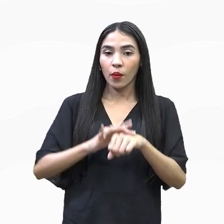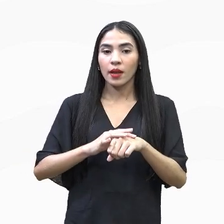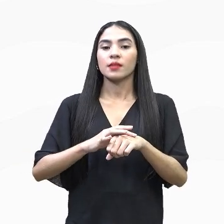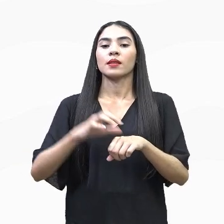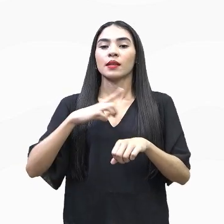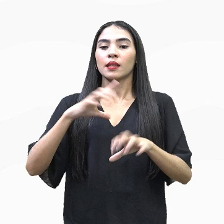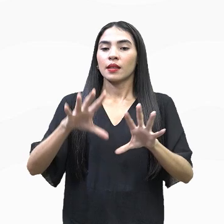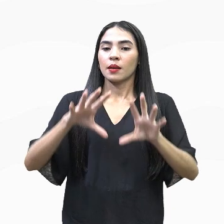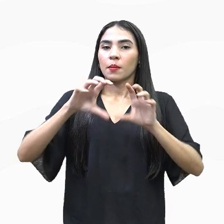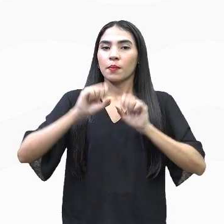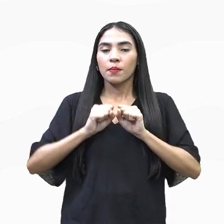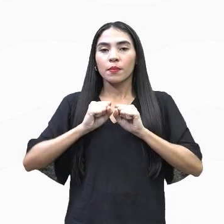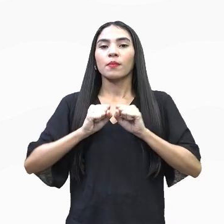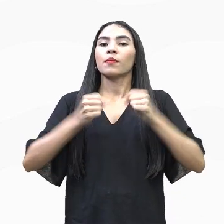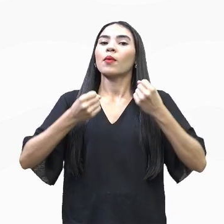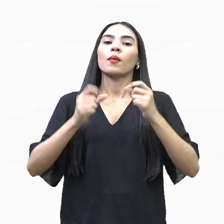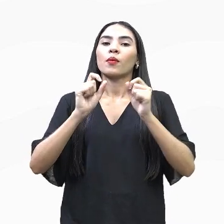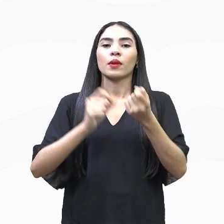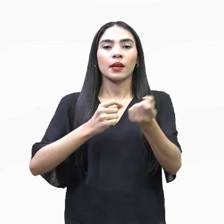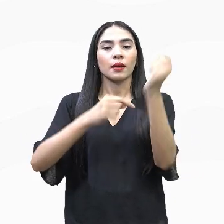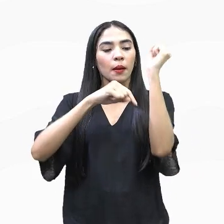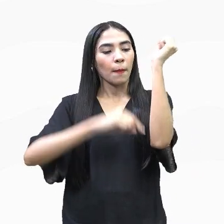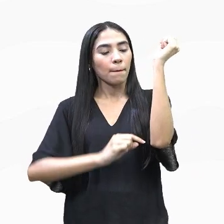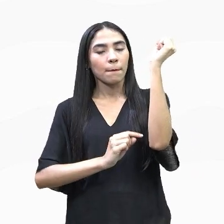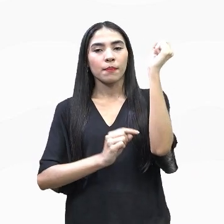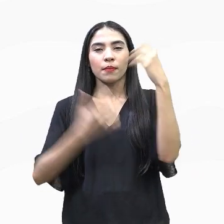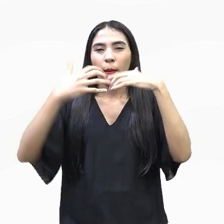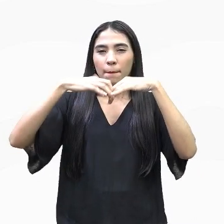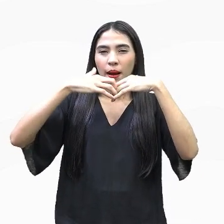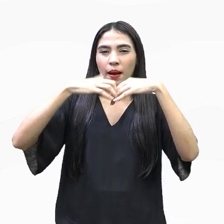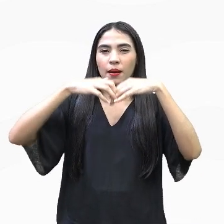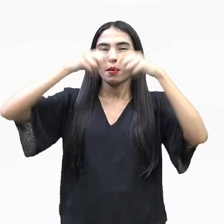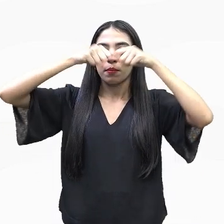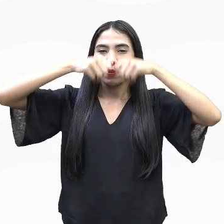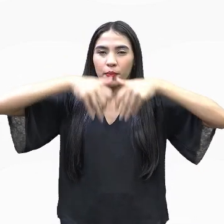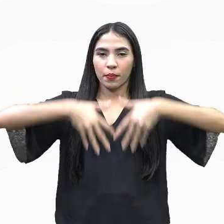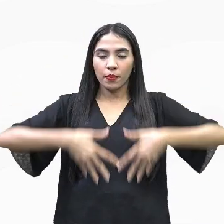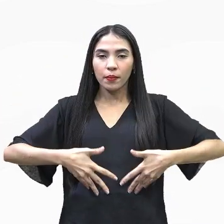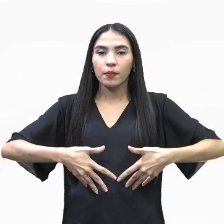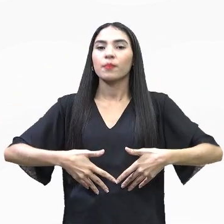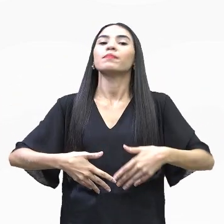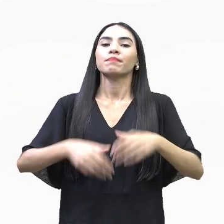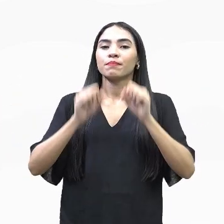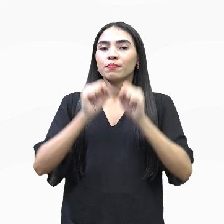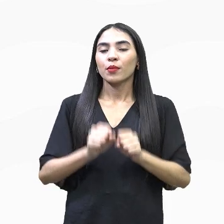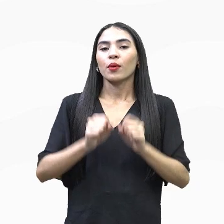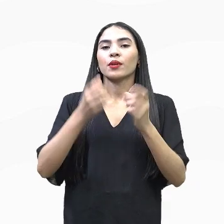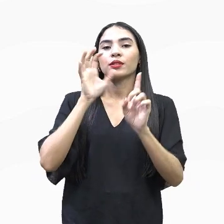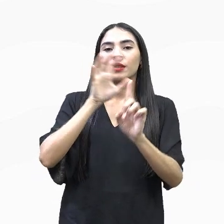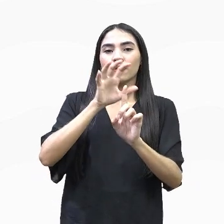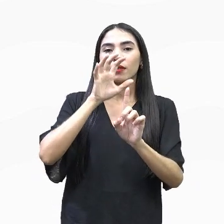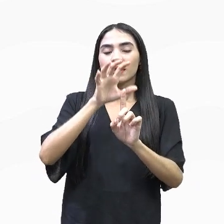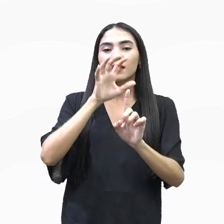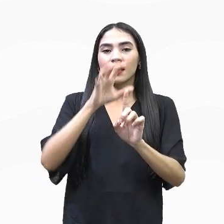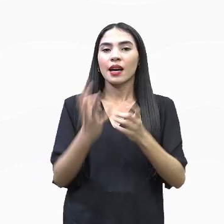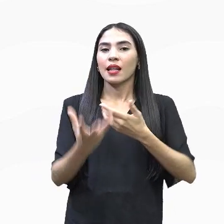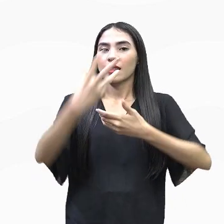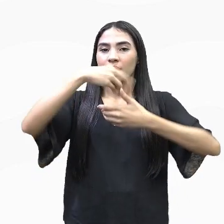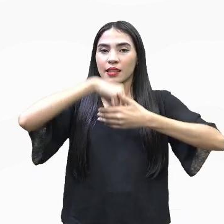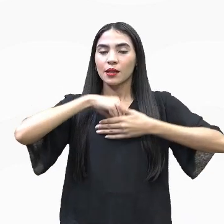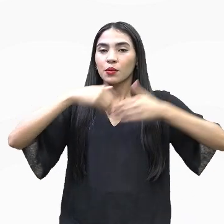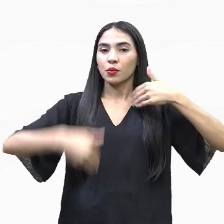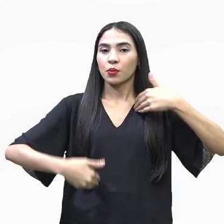afetam os vasos sanguíneos do cérebro e podem danificar o seu funcionamento e estrutura.